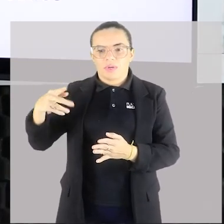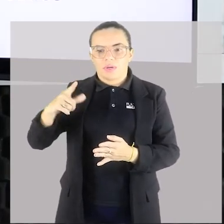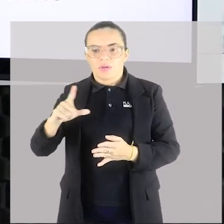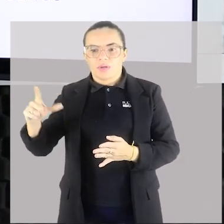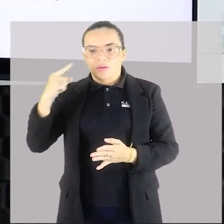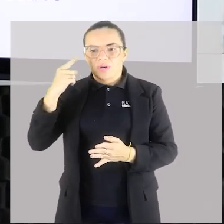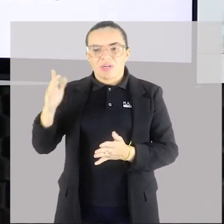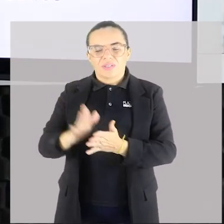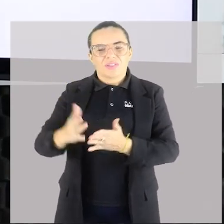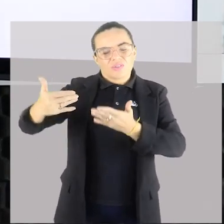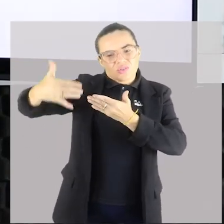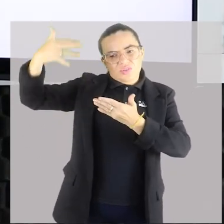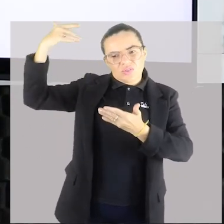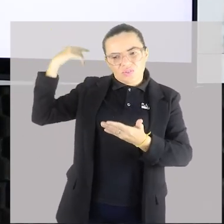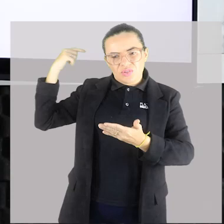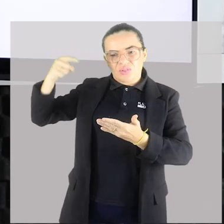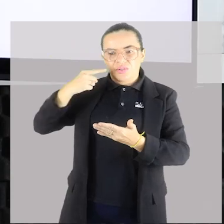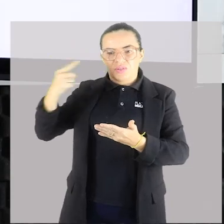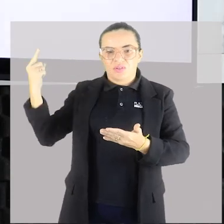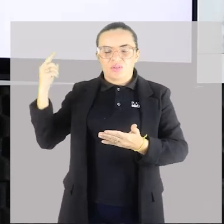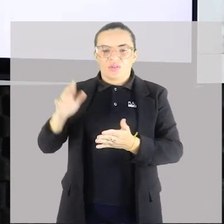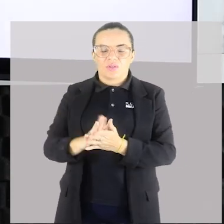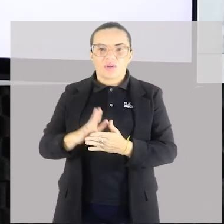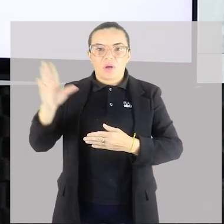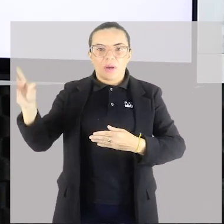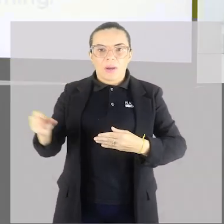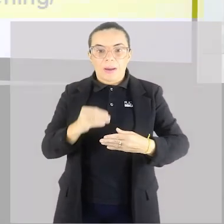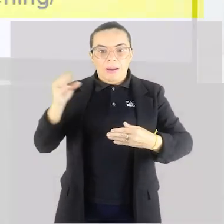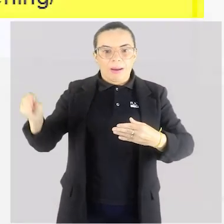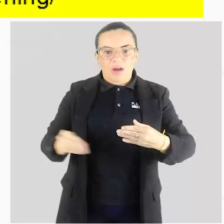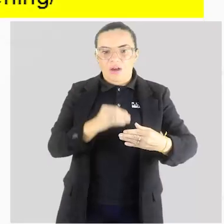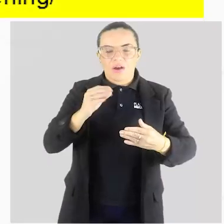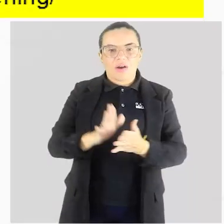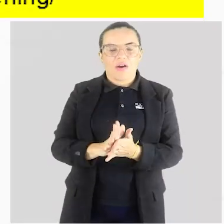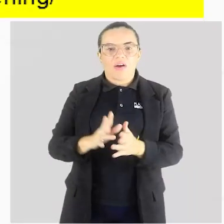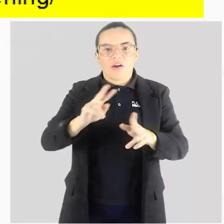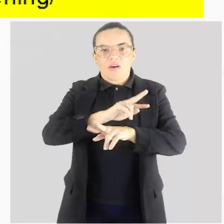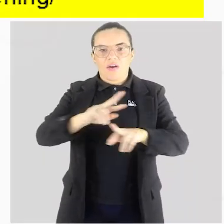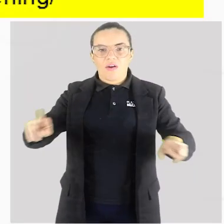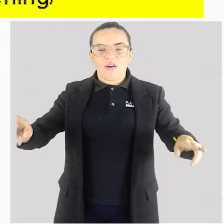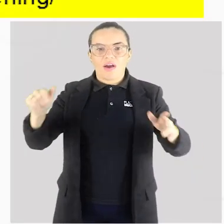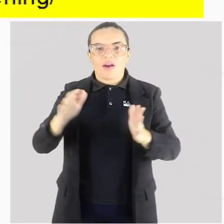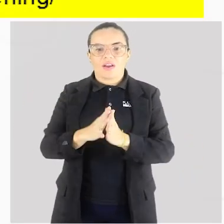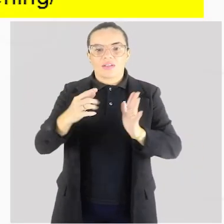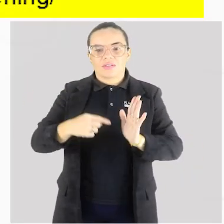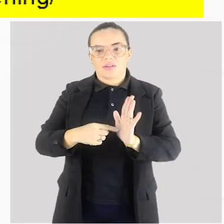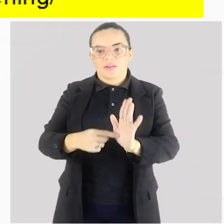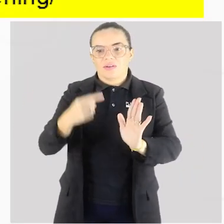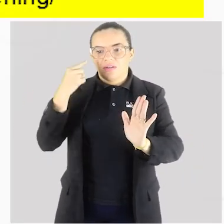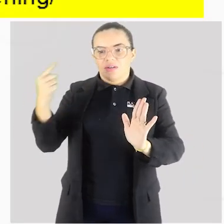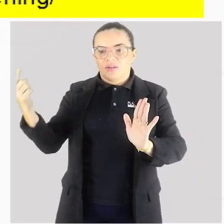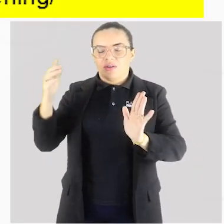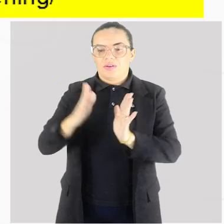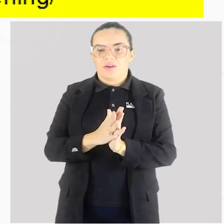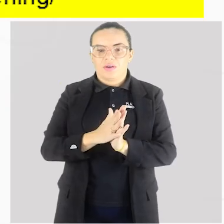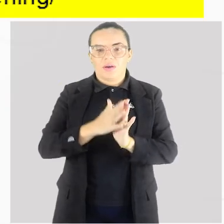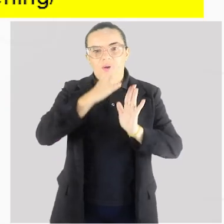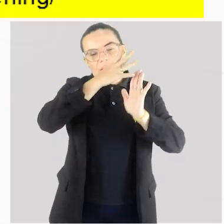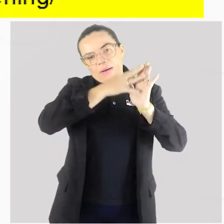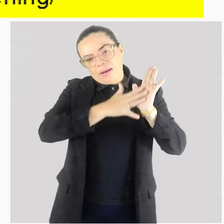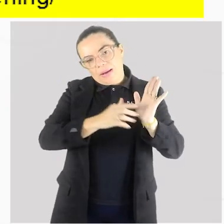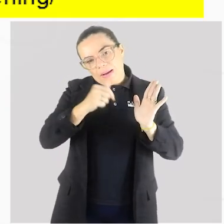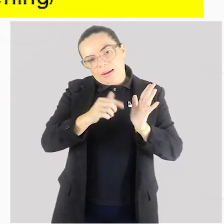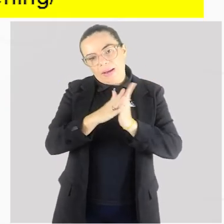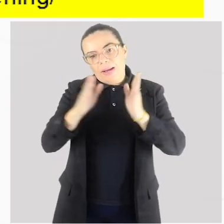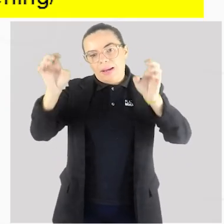e artistas na época. Vamos dar uma olhada rapidamente. Ele vai descrevendo a ideia, o roteiro, do que seria a estrutura do happening.